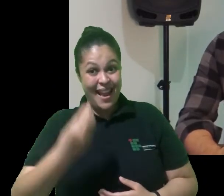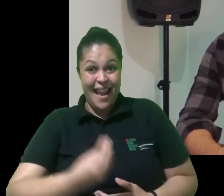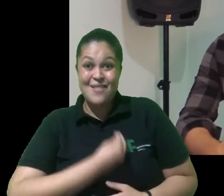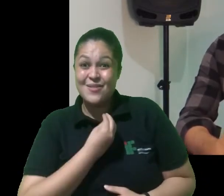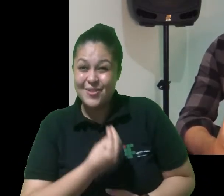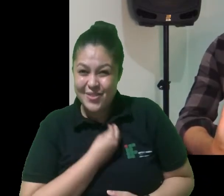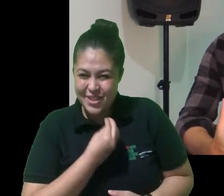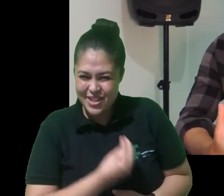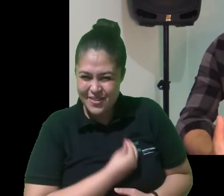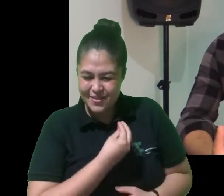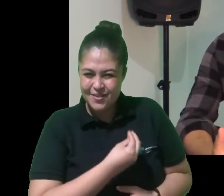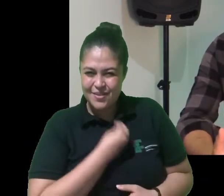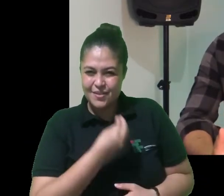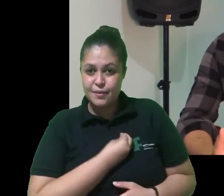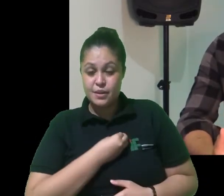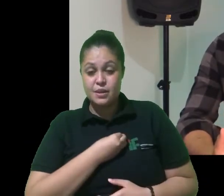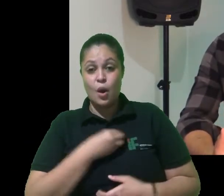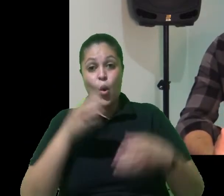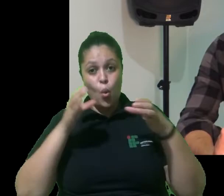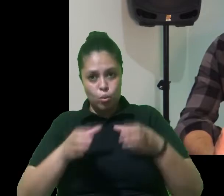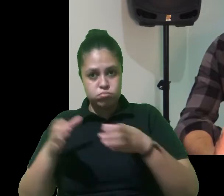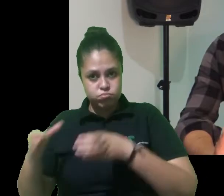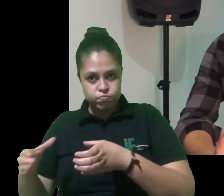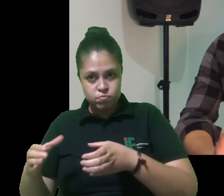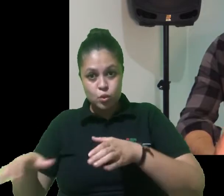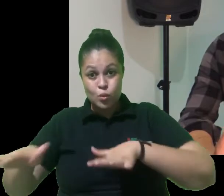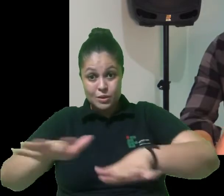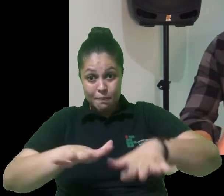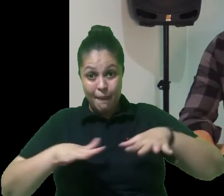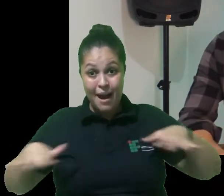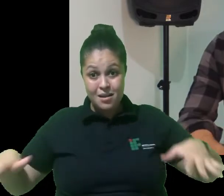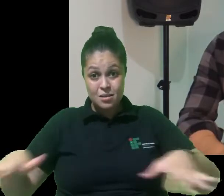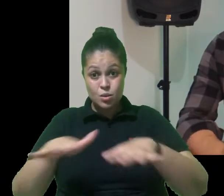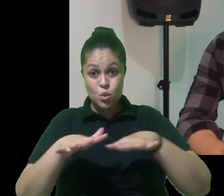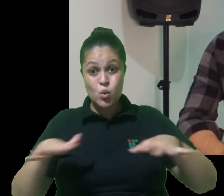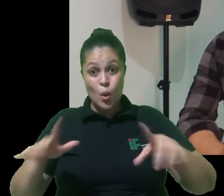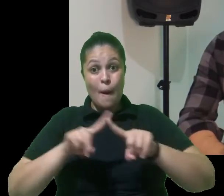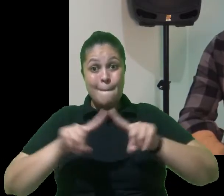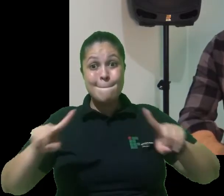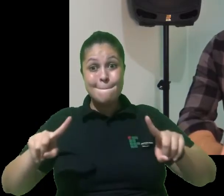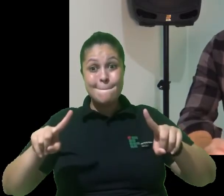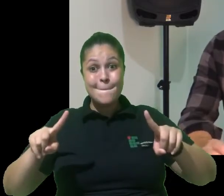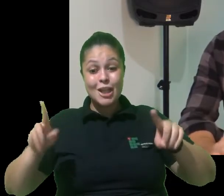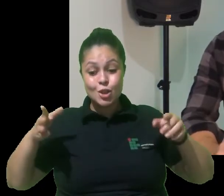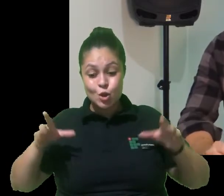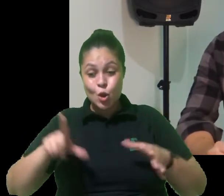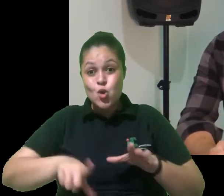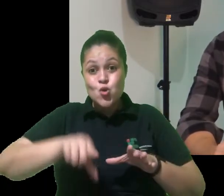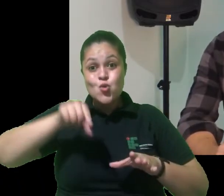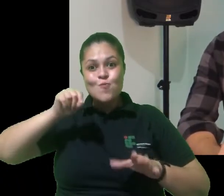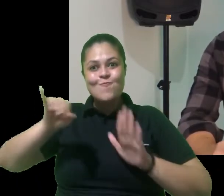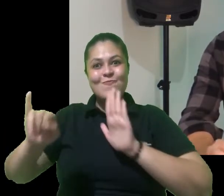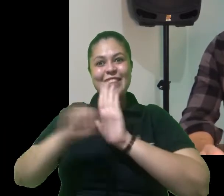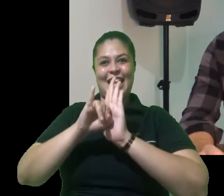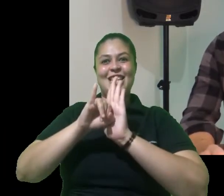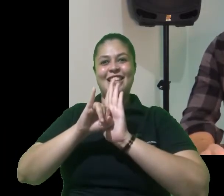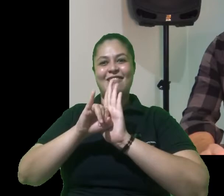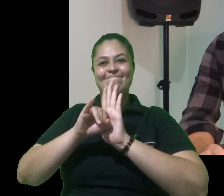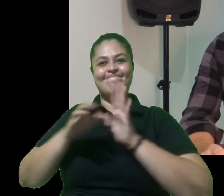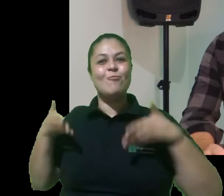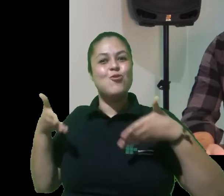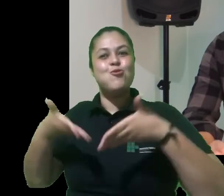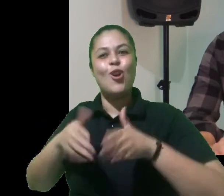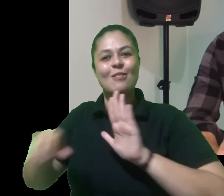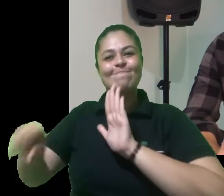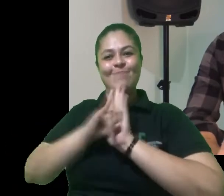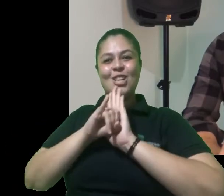pressupõe a vivência no espaço, mas o destaque aí é a